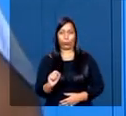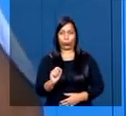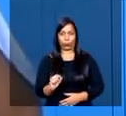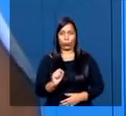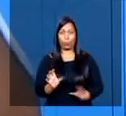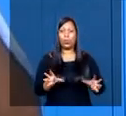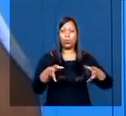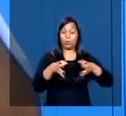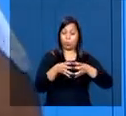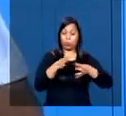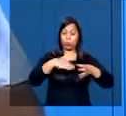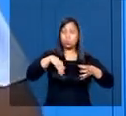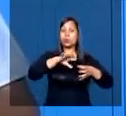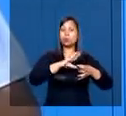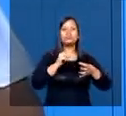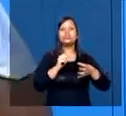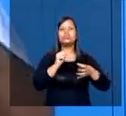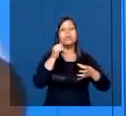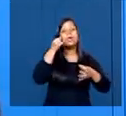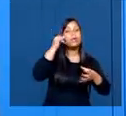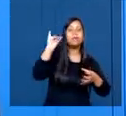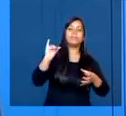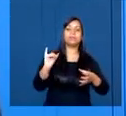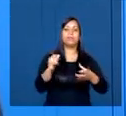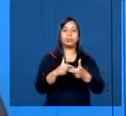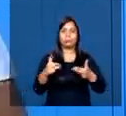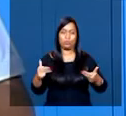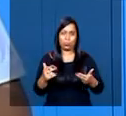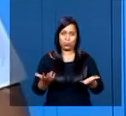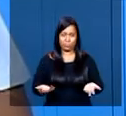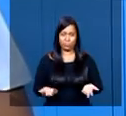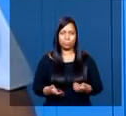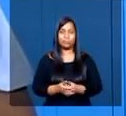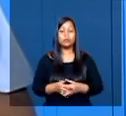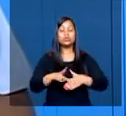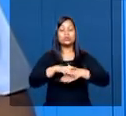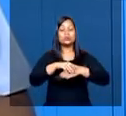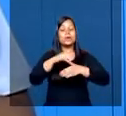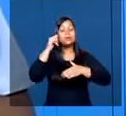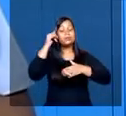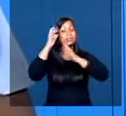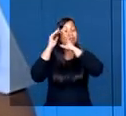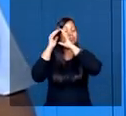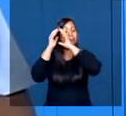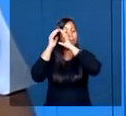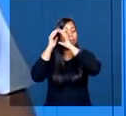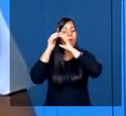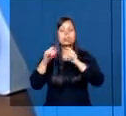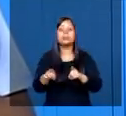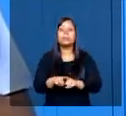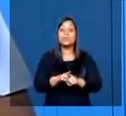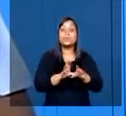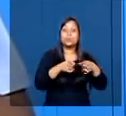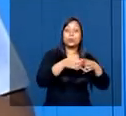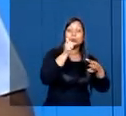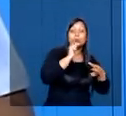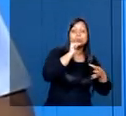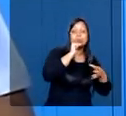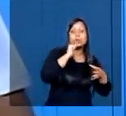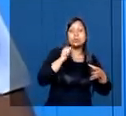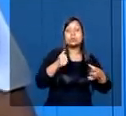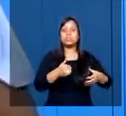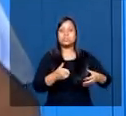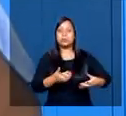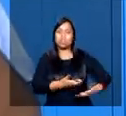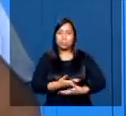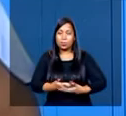um grupo de prevenção de doença psíquica, né? A gente tem também um grupo de mães e bebês de 0 a 1 ano,